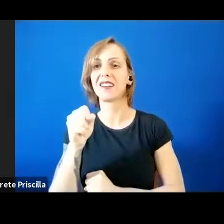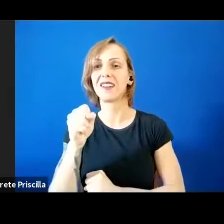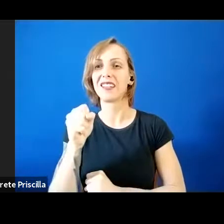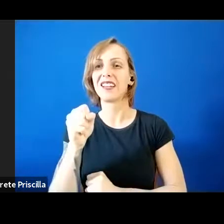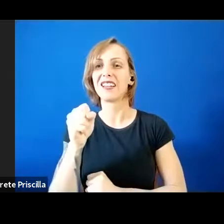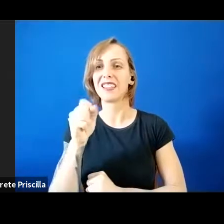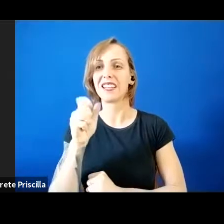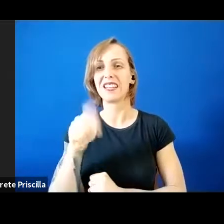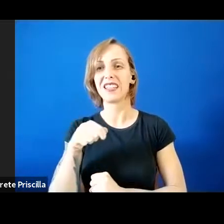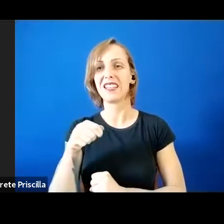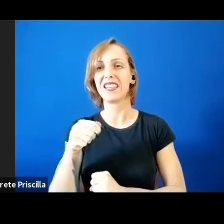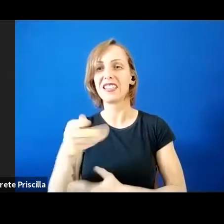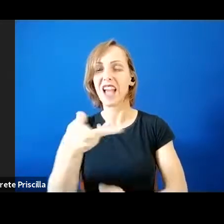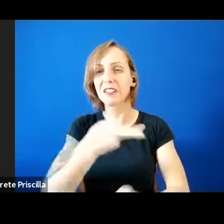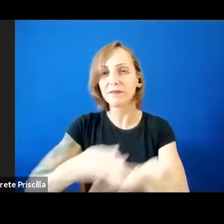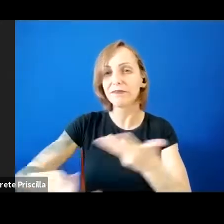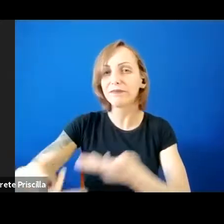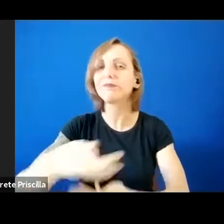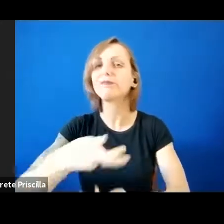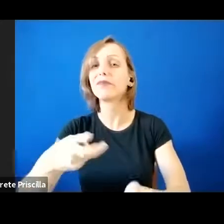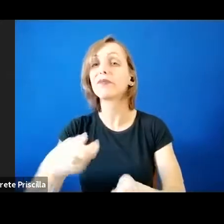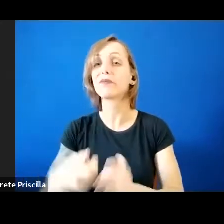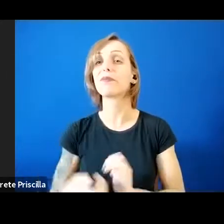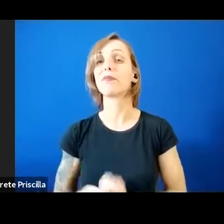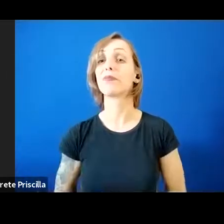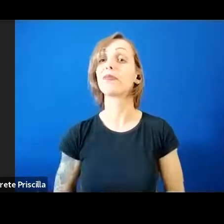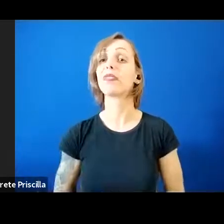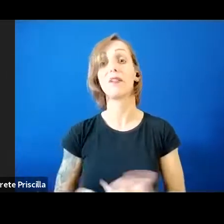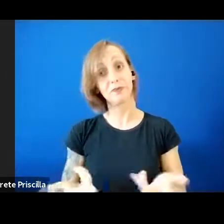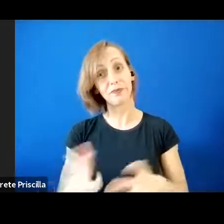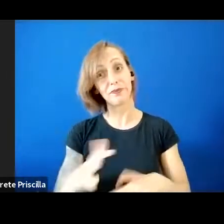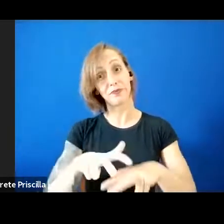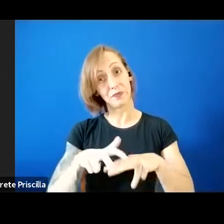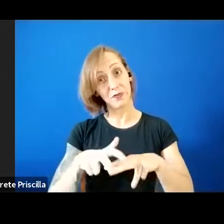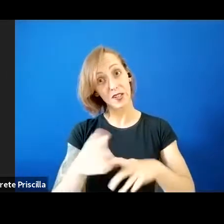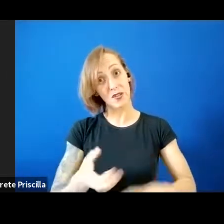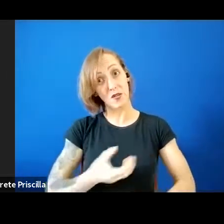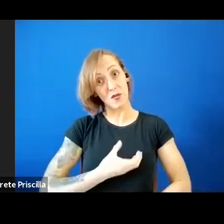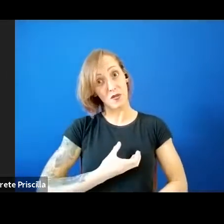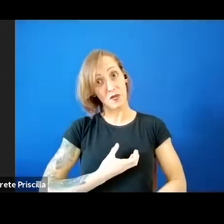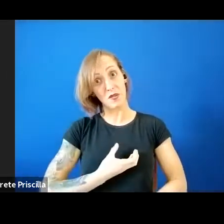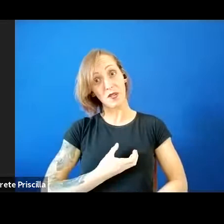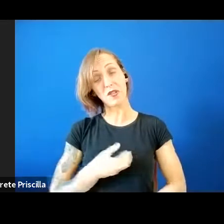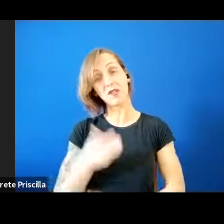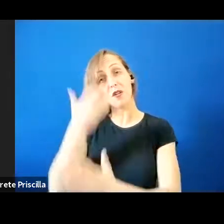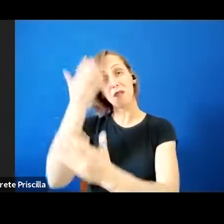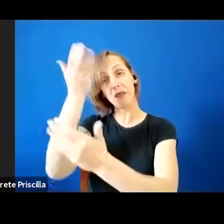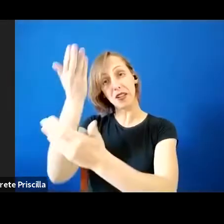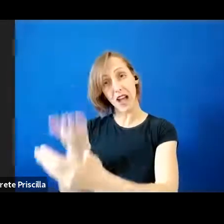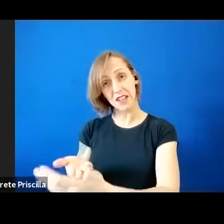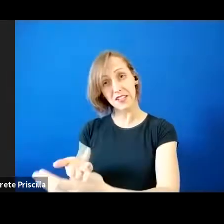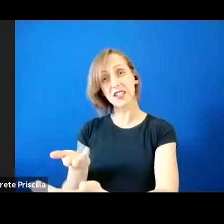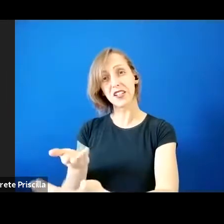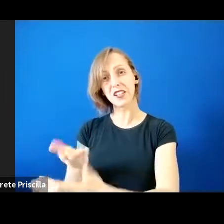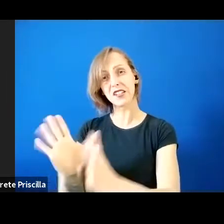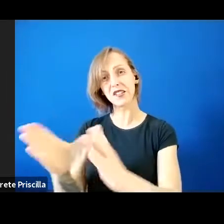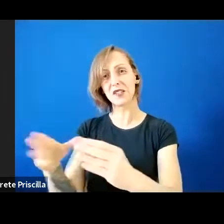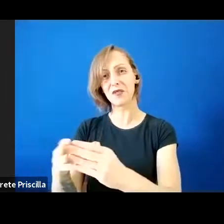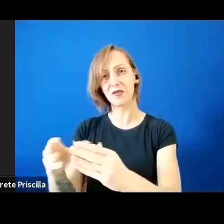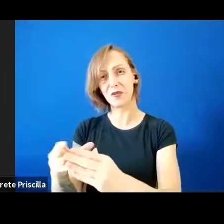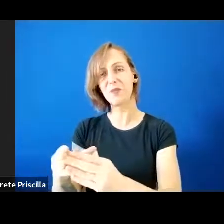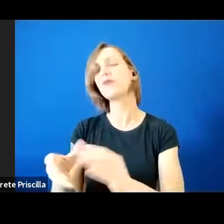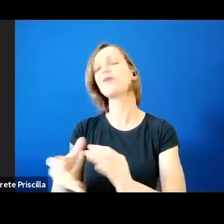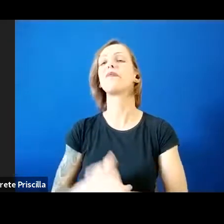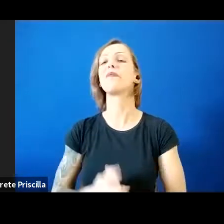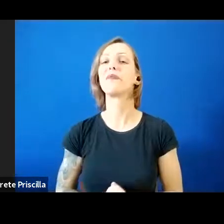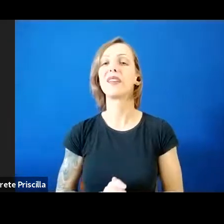sementes crioulas. Então, esse colar hoje, então, eu estou usando em homenagem a elas, e também uma lembrança da nossa